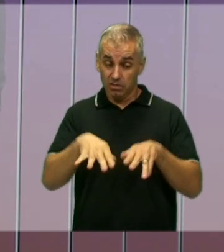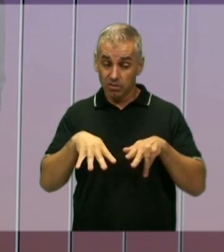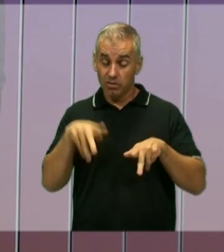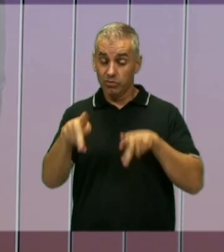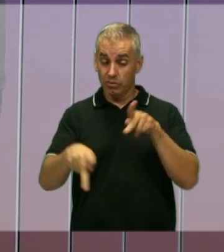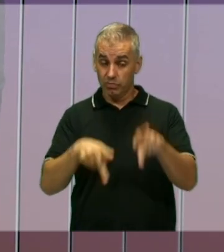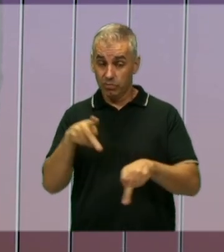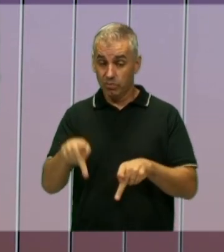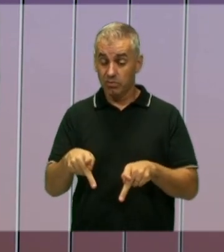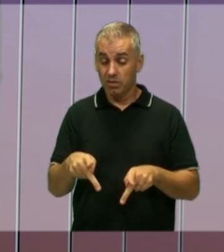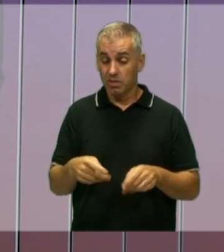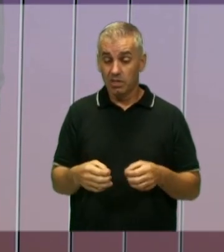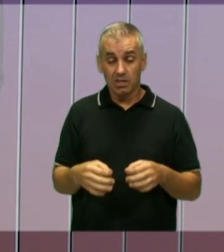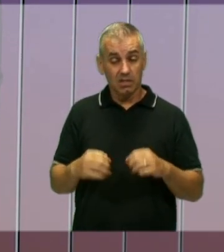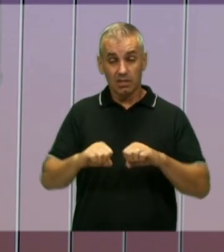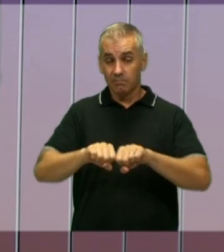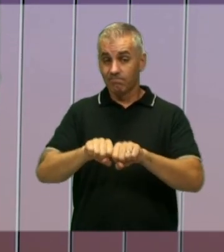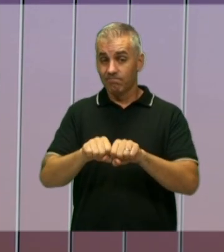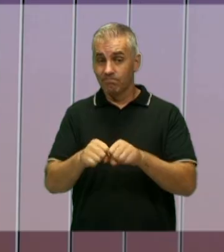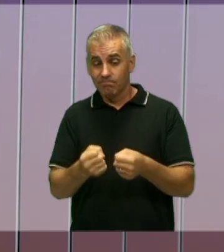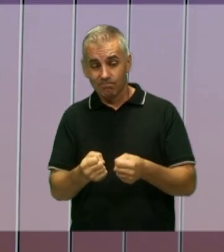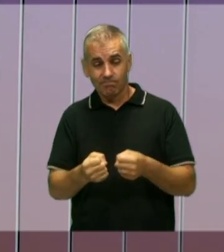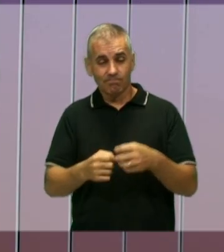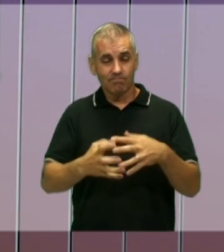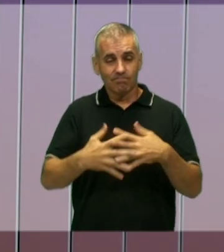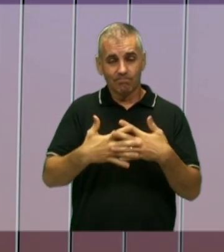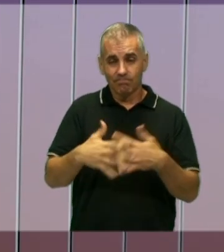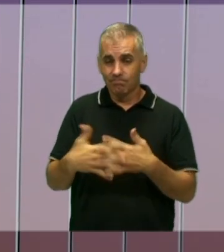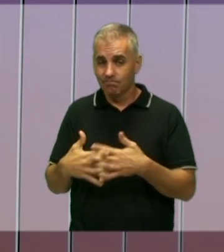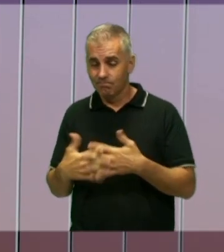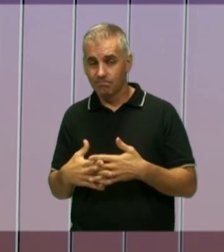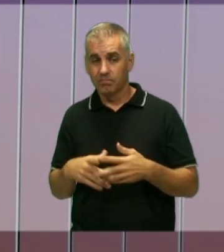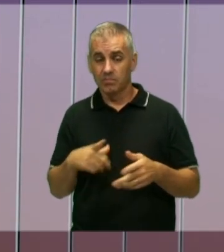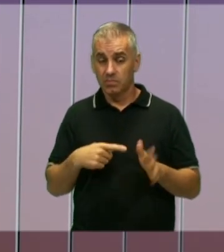visava desmistificar isso aí, desburocratizar isso aí e trazer essa